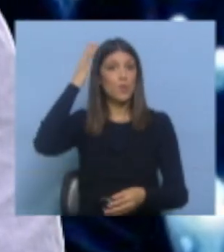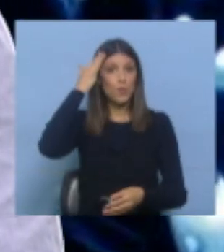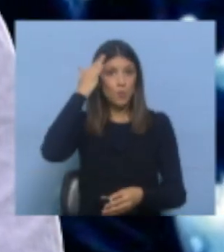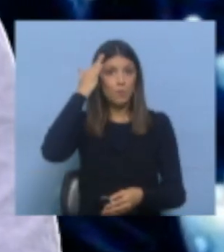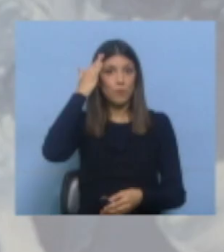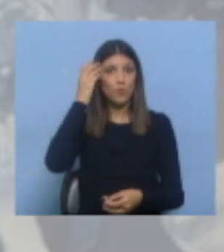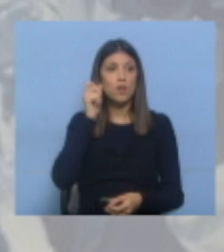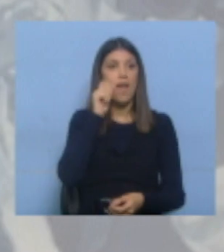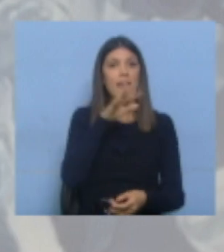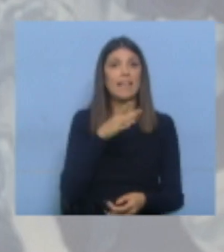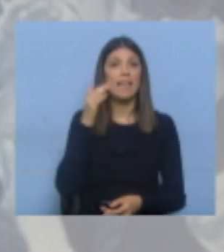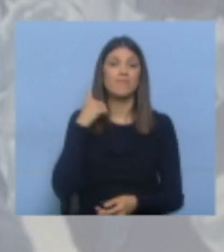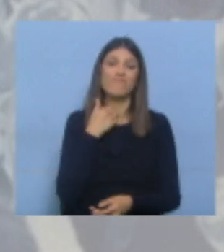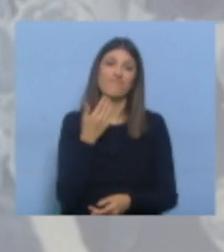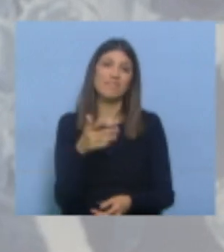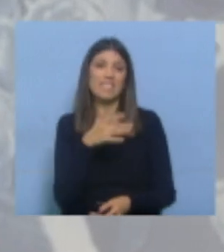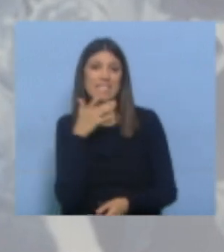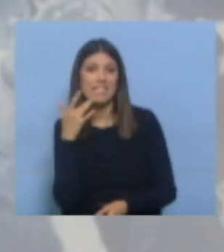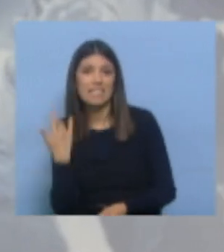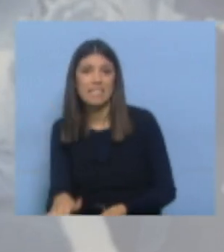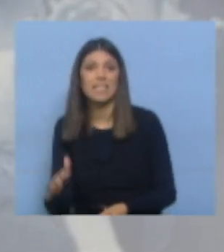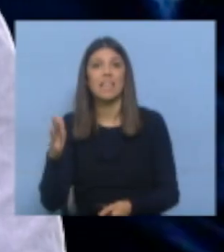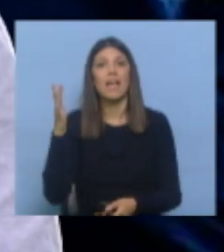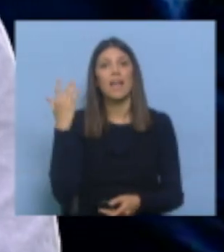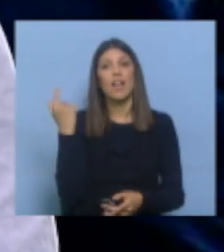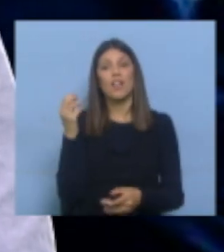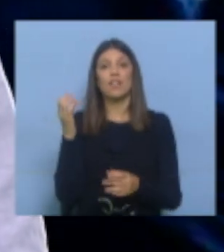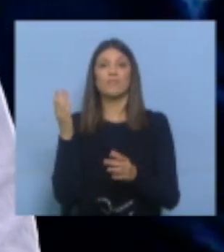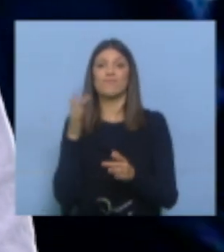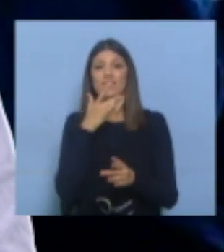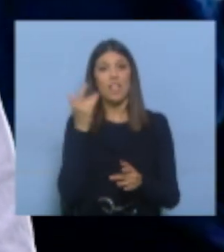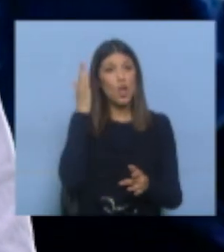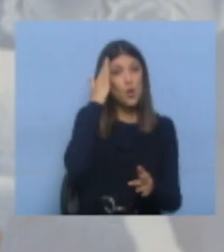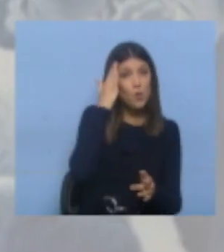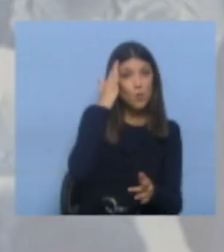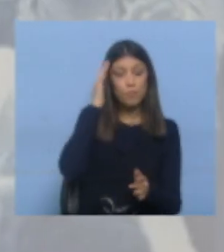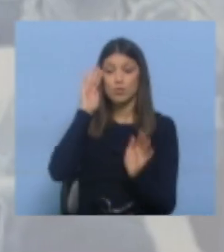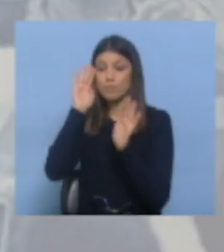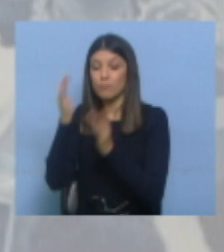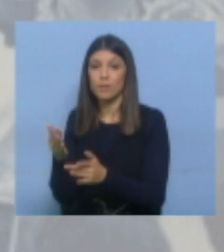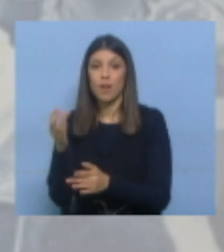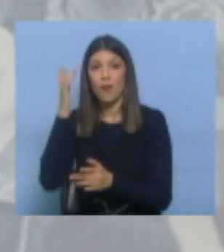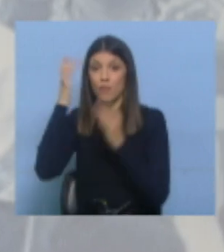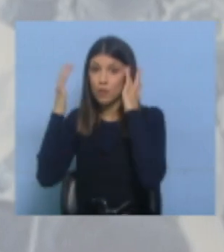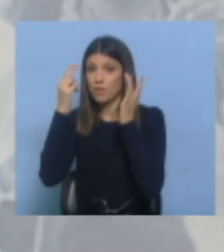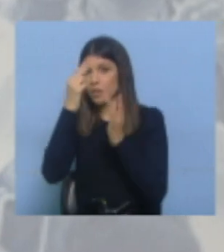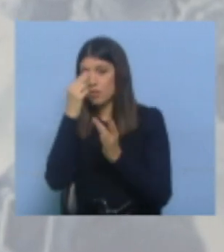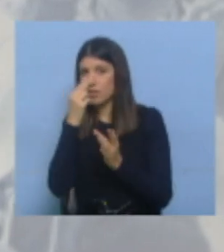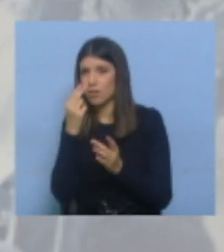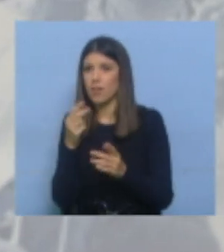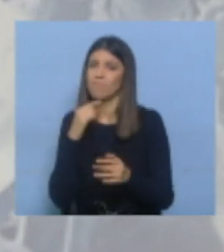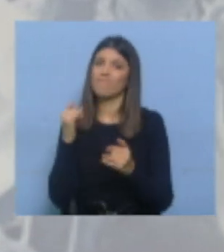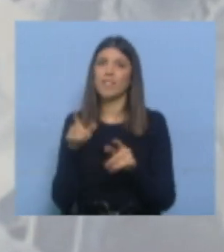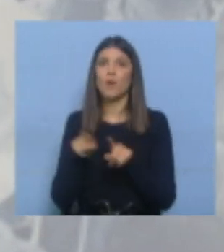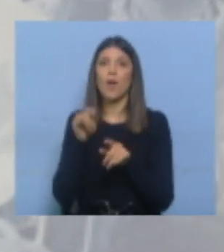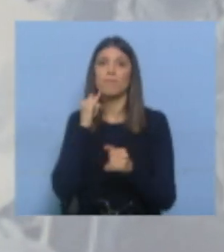bem com as matemáticas estudavam filosofia e história. E isto é perigoso, porque separa aqui dois mundos que deviam ser